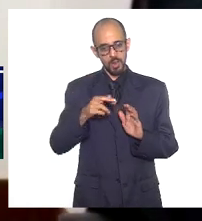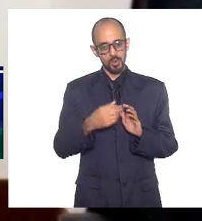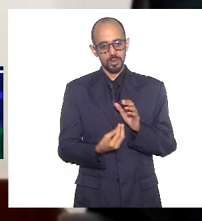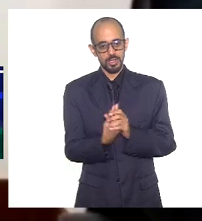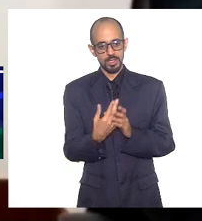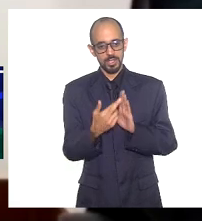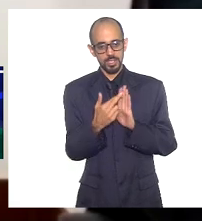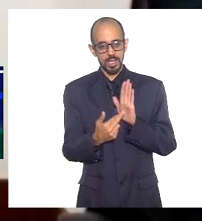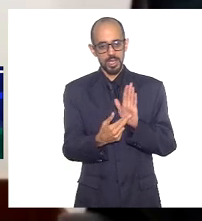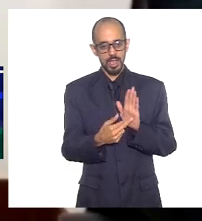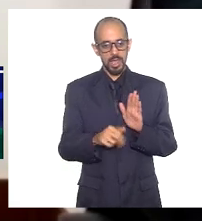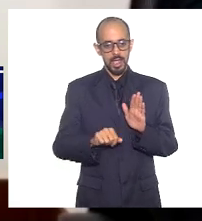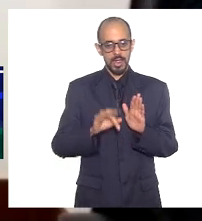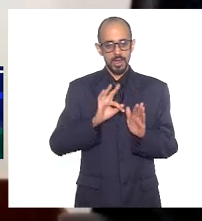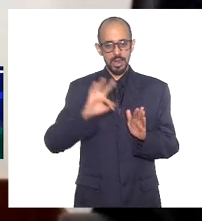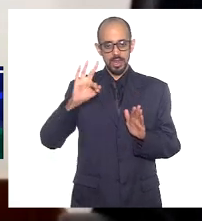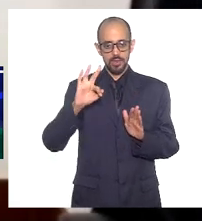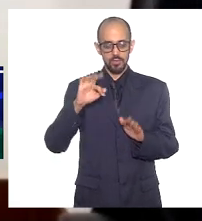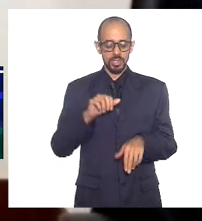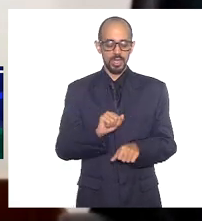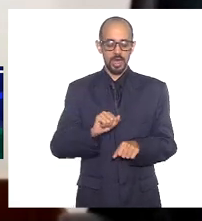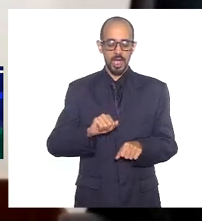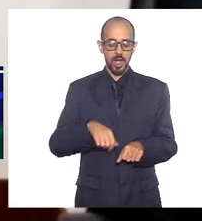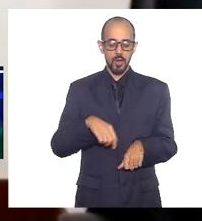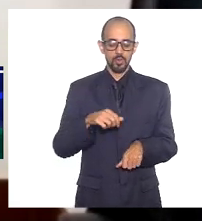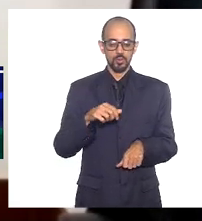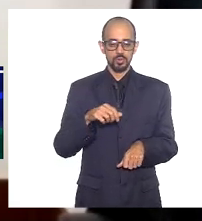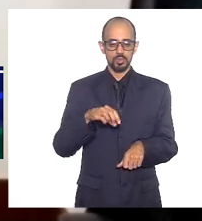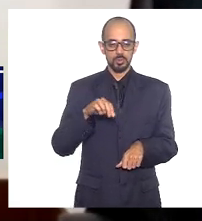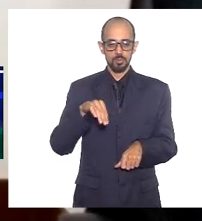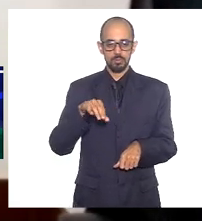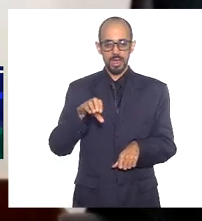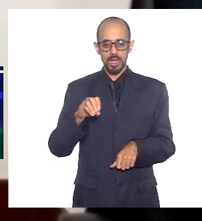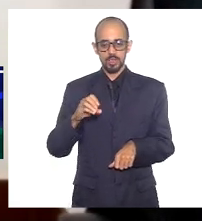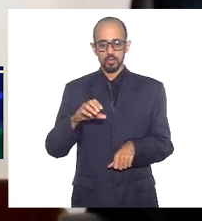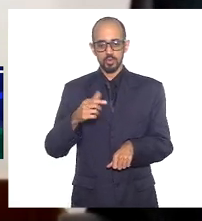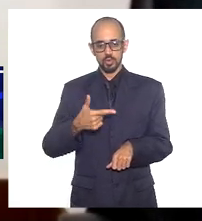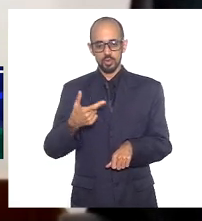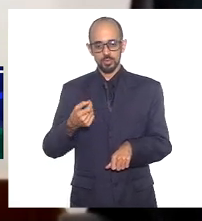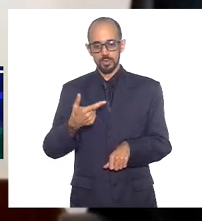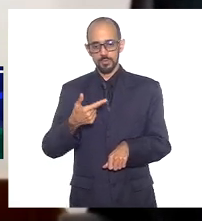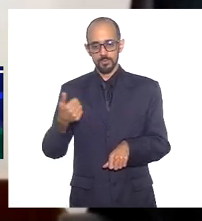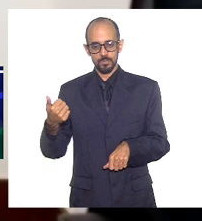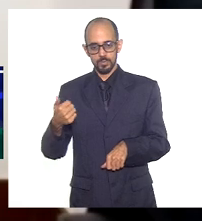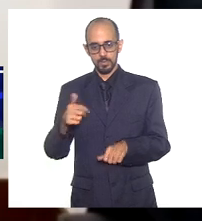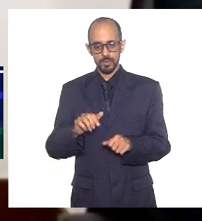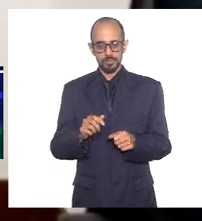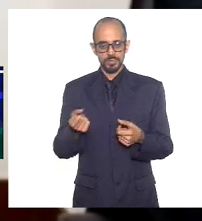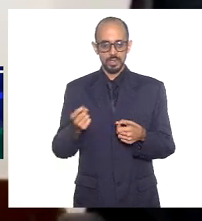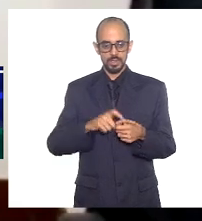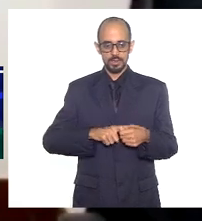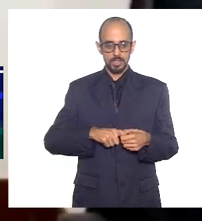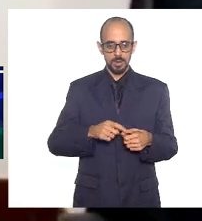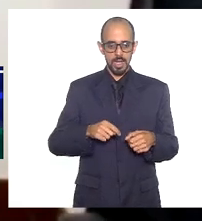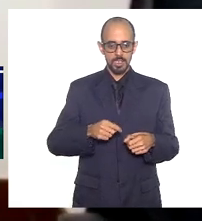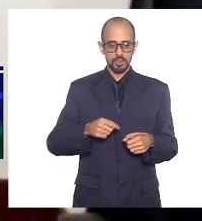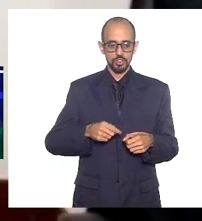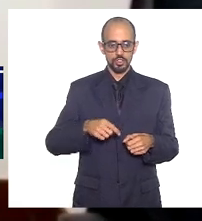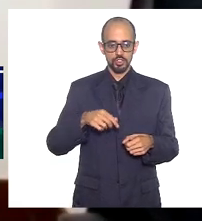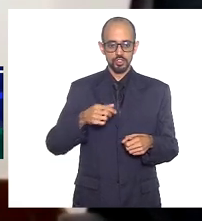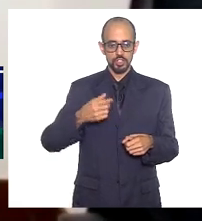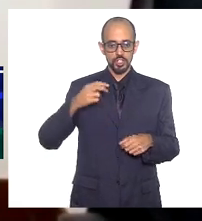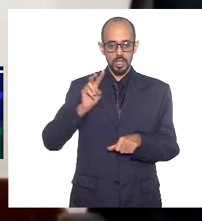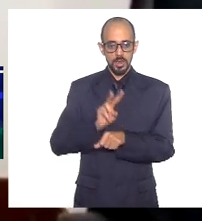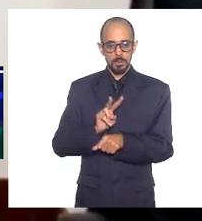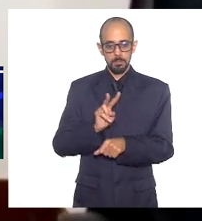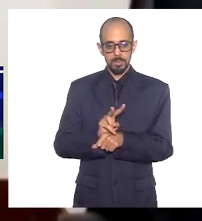federal quatorze um três um de trinta de março de vinte e um que tange o aumento a margem consignável dos servidores públicos do estado estaduais no